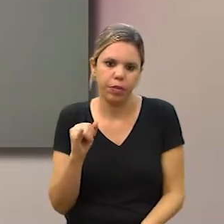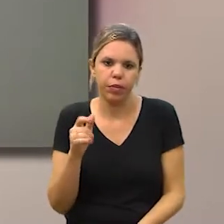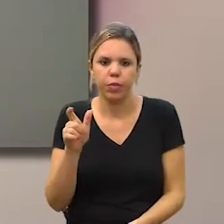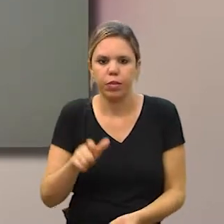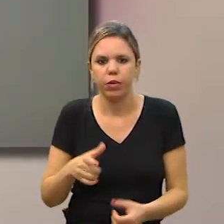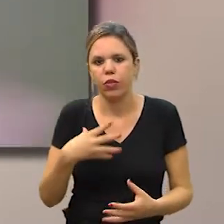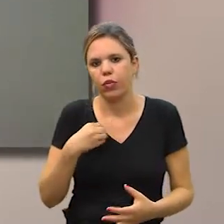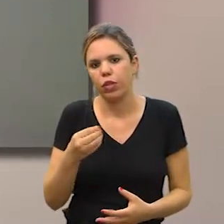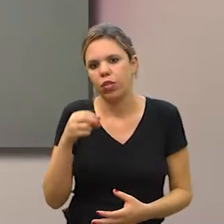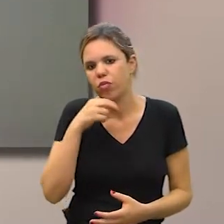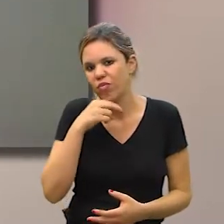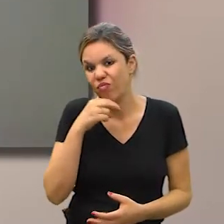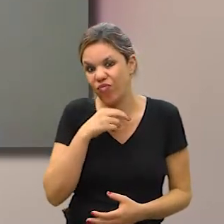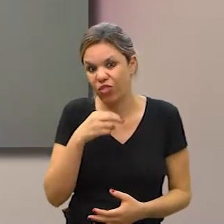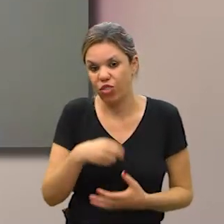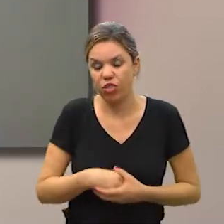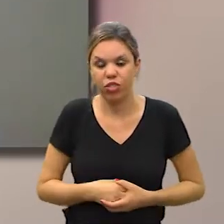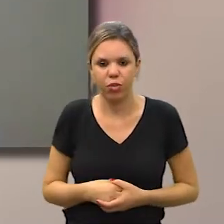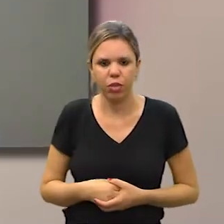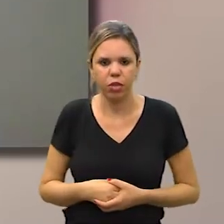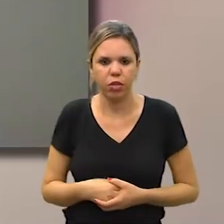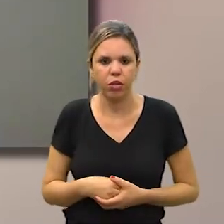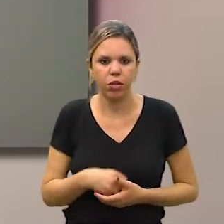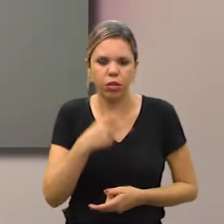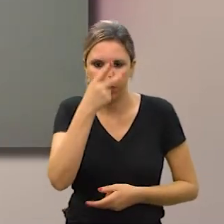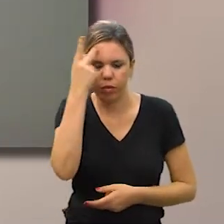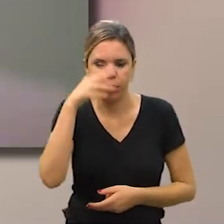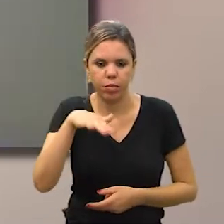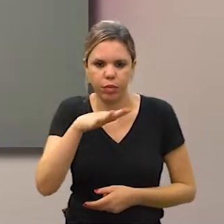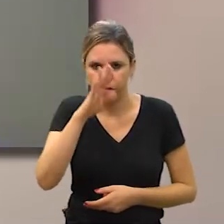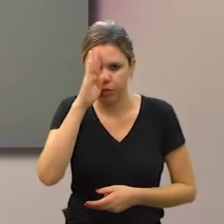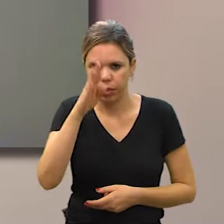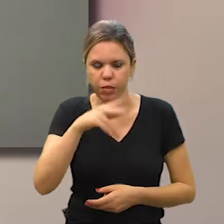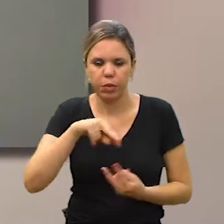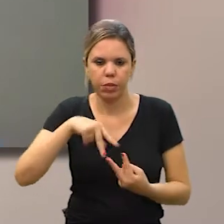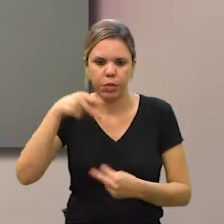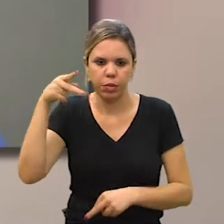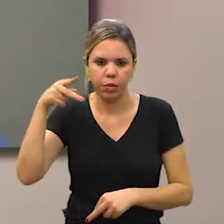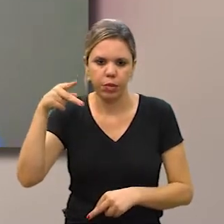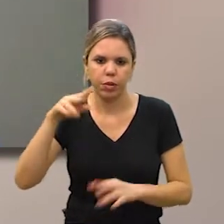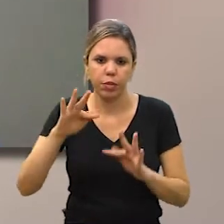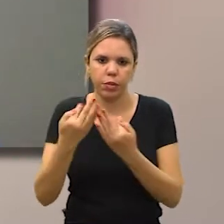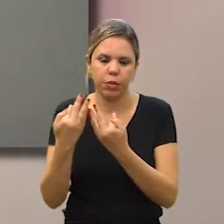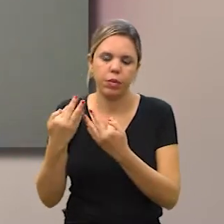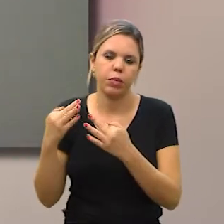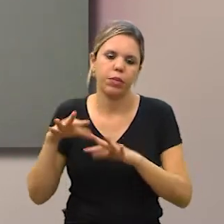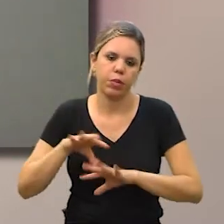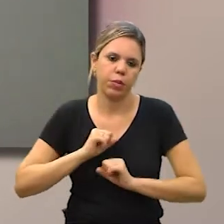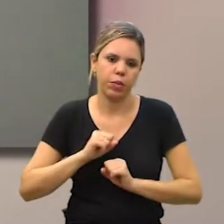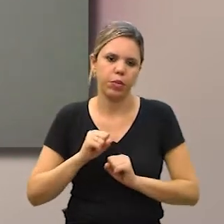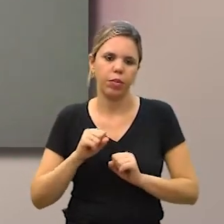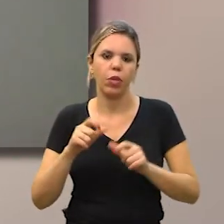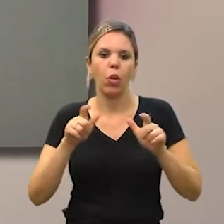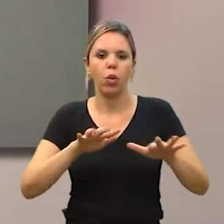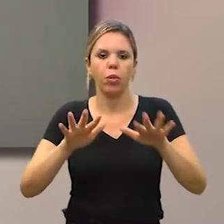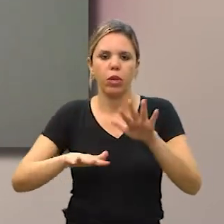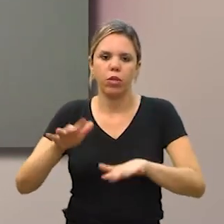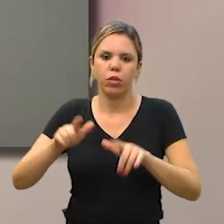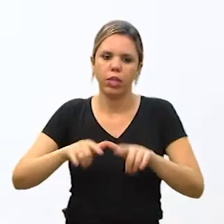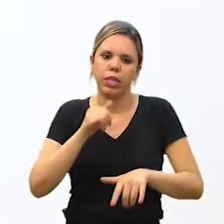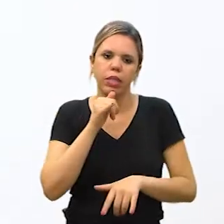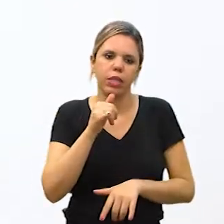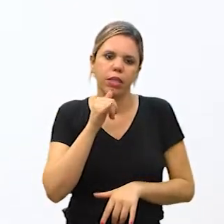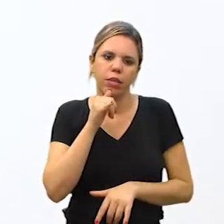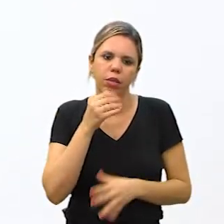se ela for filho ou neto desses dessas pessoas então principal A genética aí tem fatores que a gente chama de ambientais